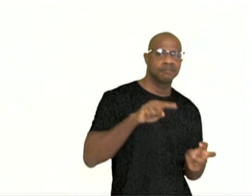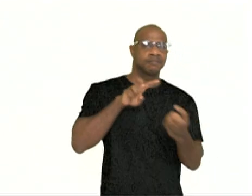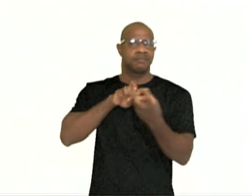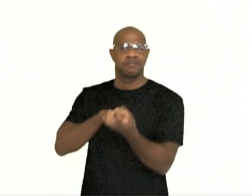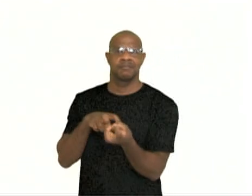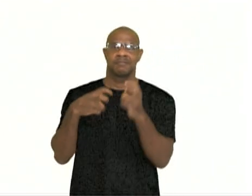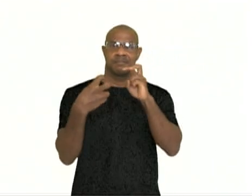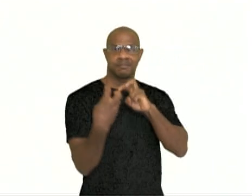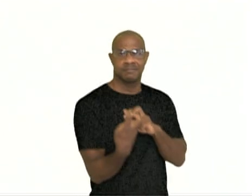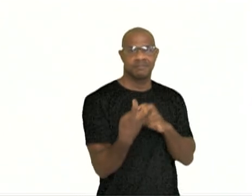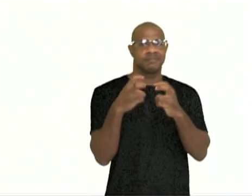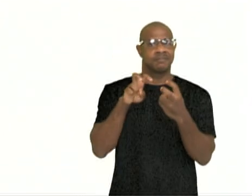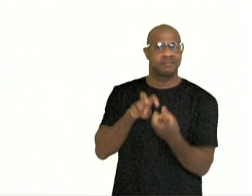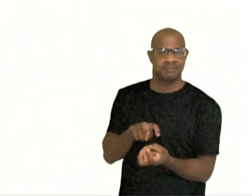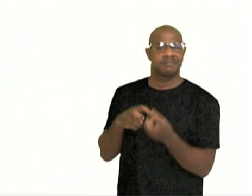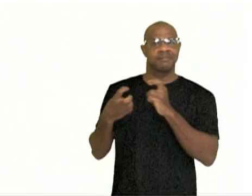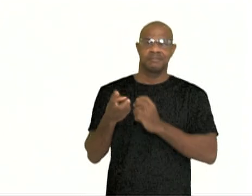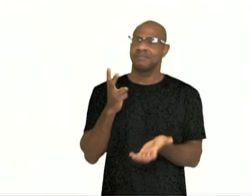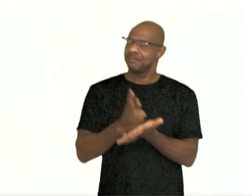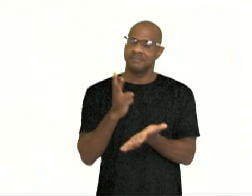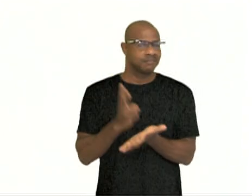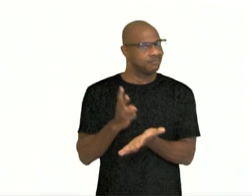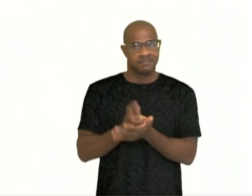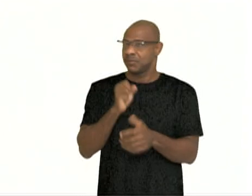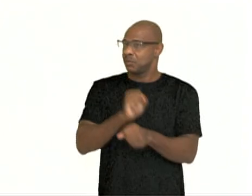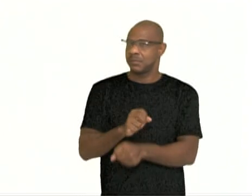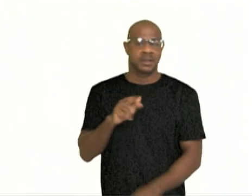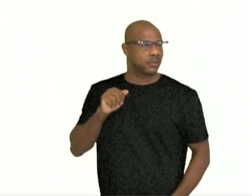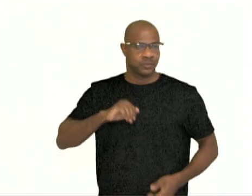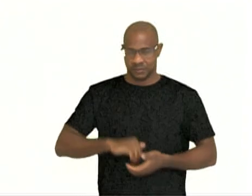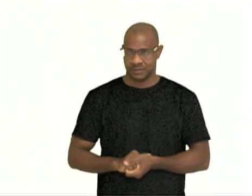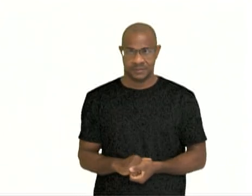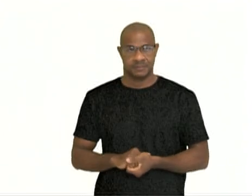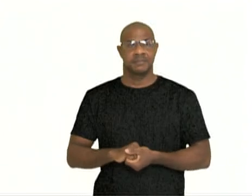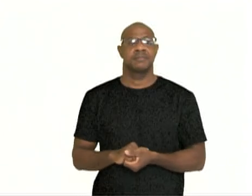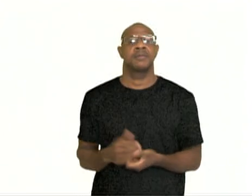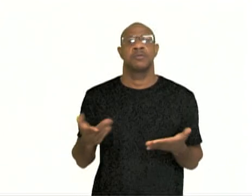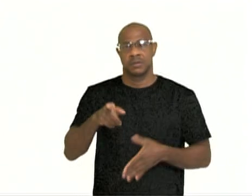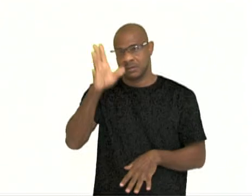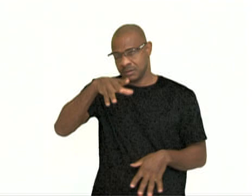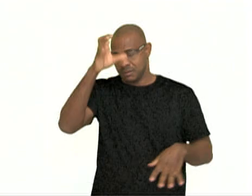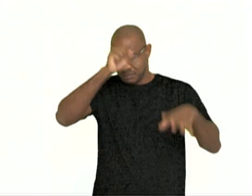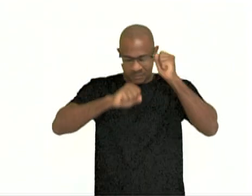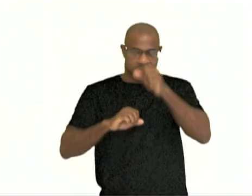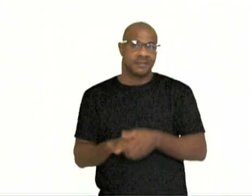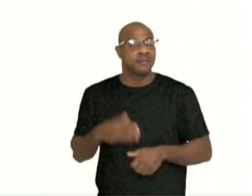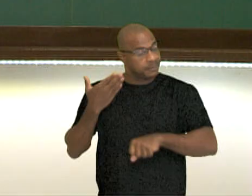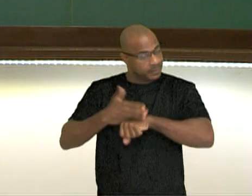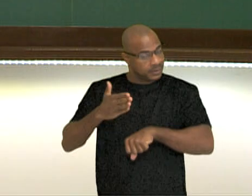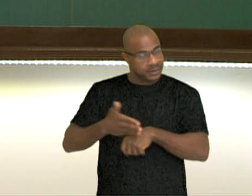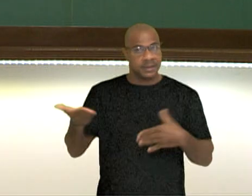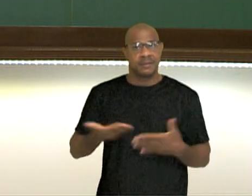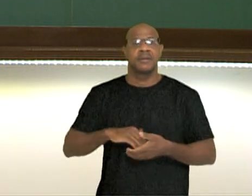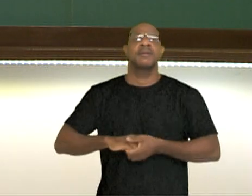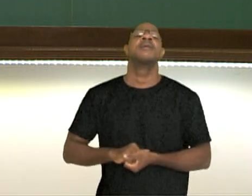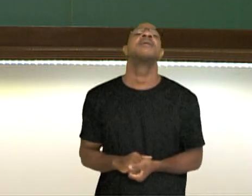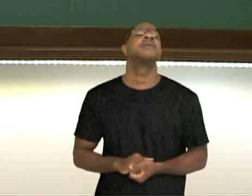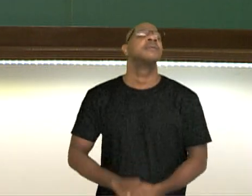a esse movimento básico da ginga que você já aprendeu. Agora, vale a pena você treinar, ok?